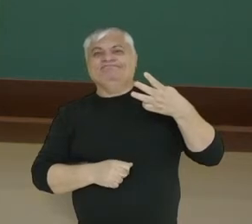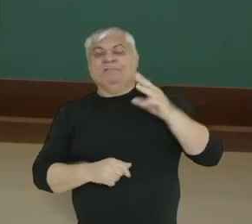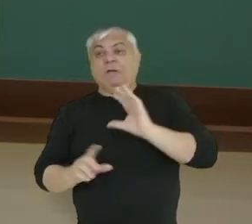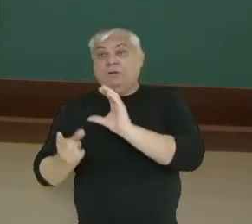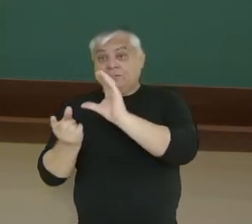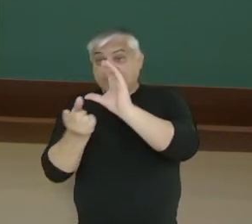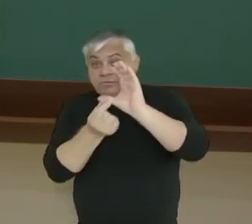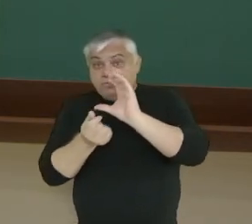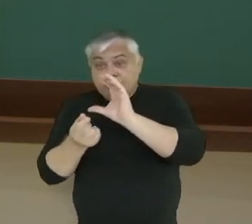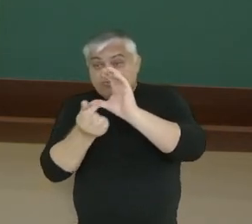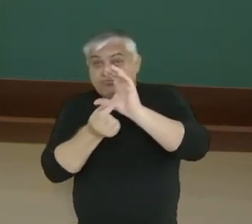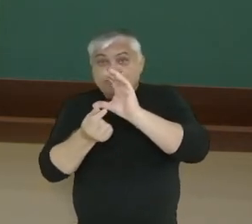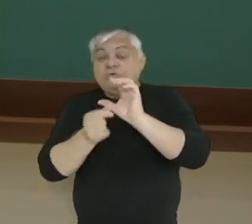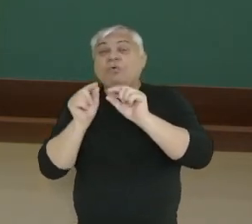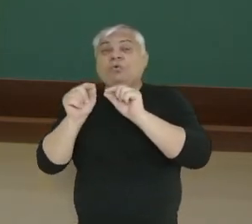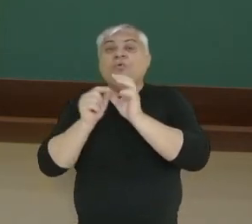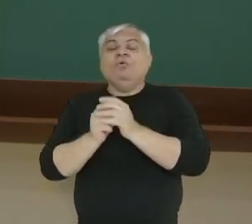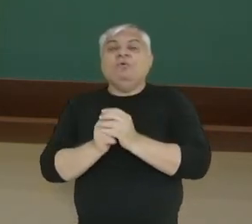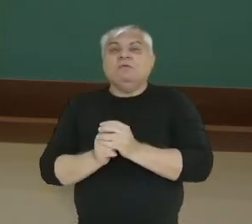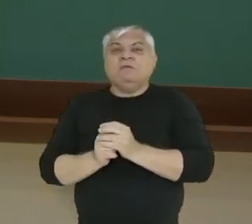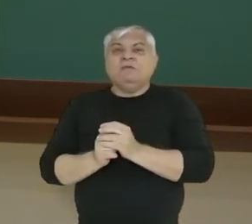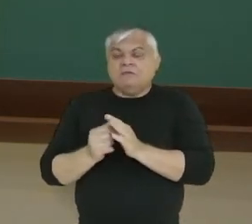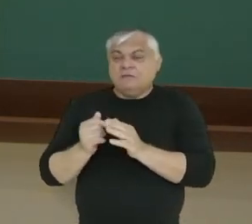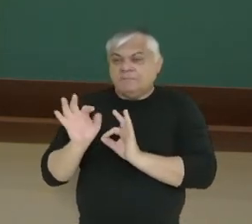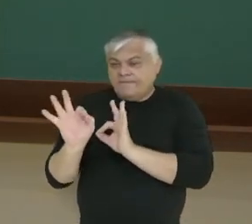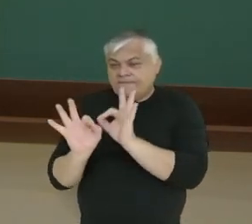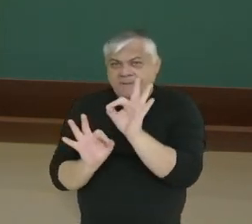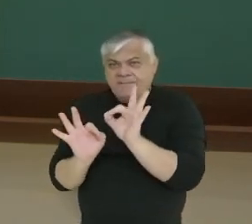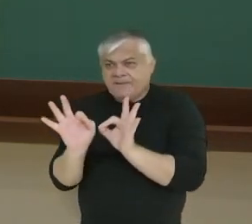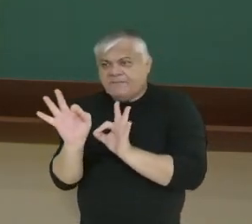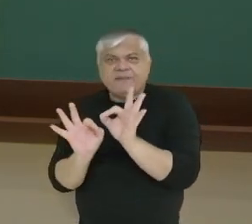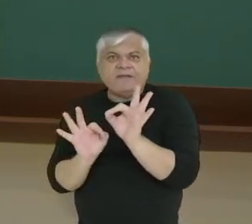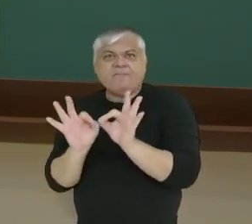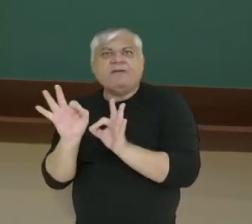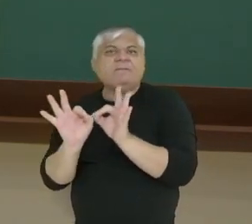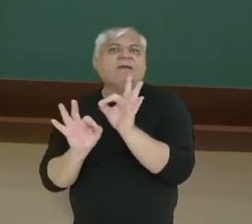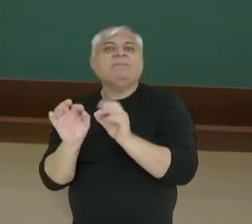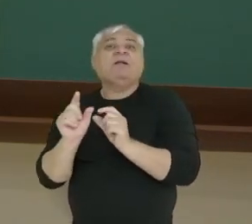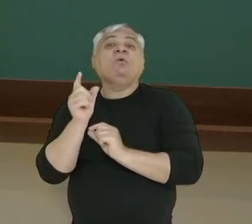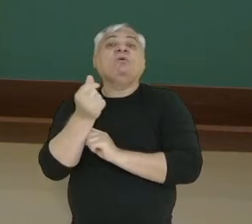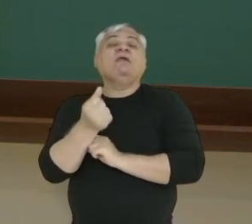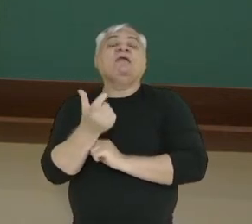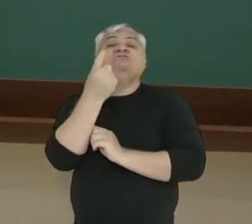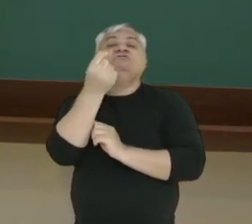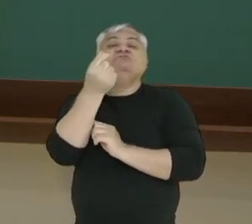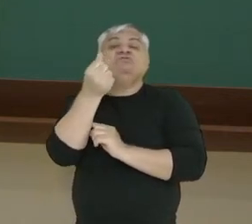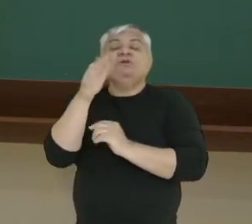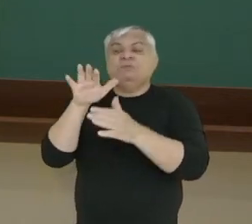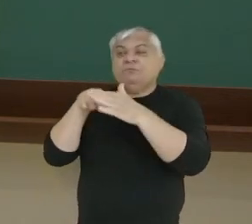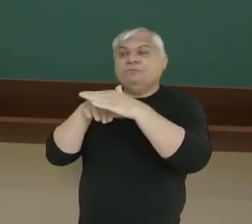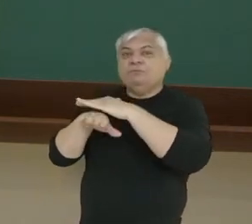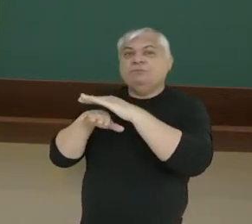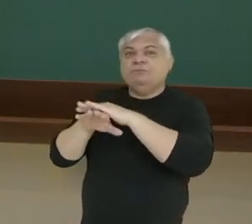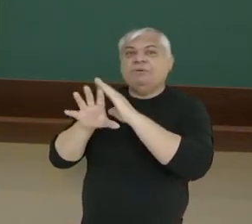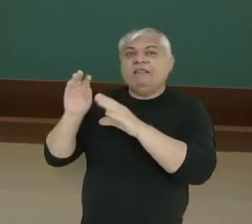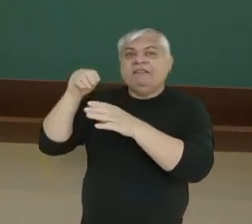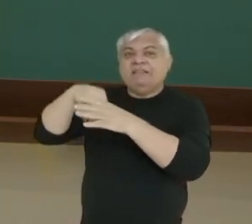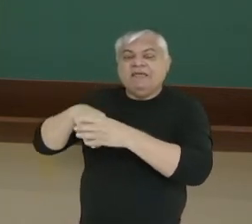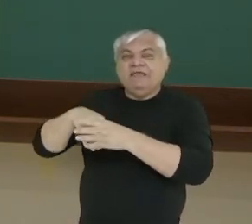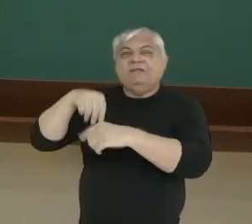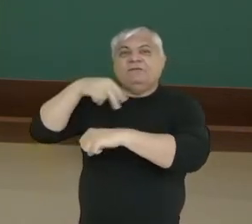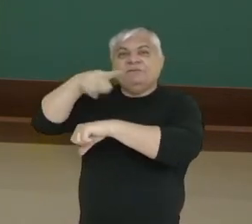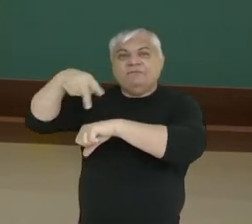vai acabar fundando e vai organizando, né, um fundo capital dentro dessas nações vai